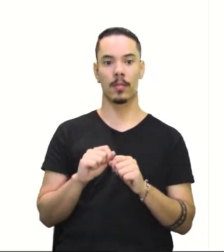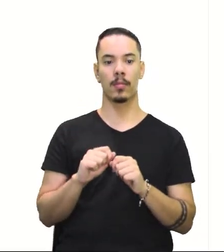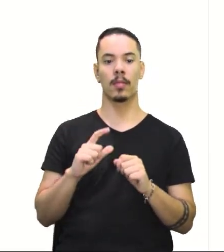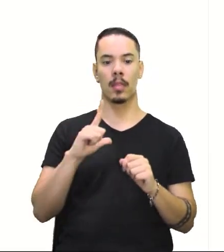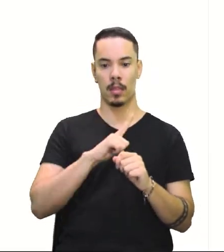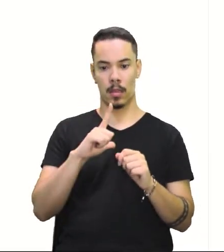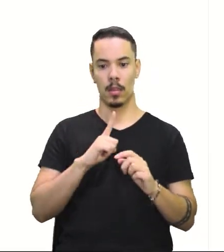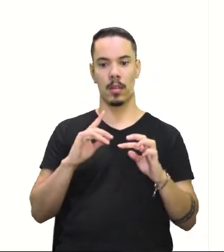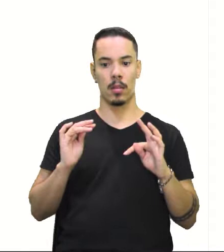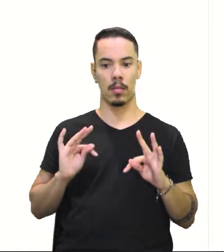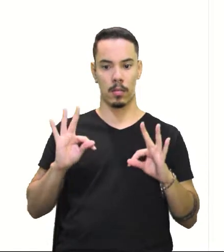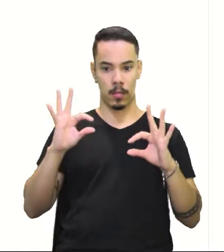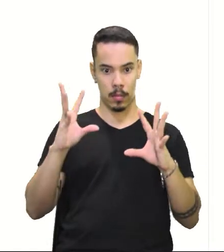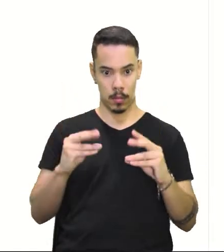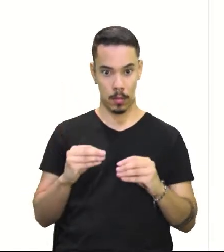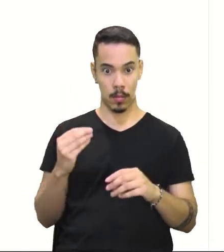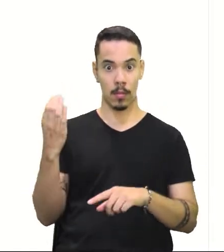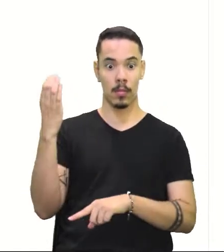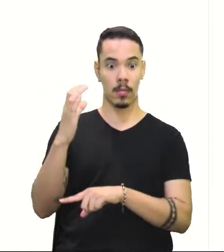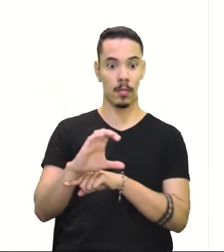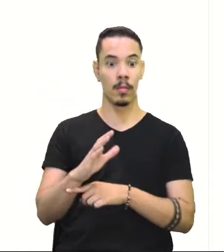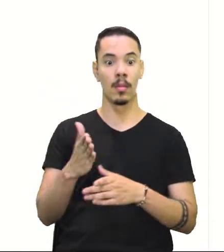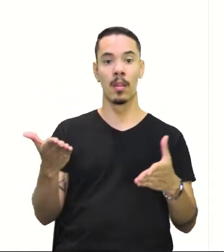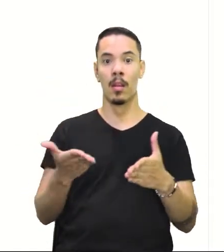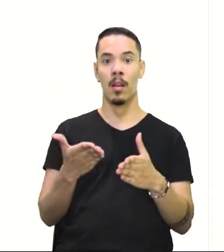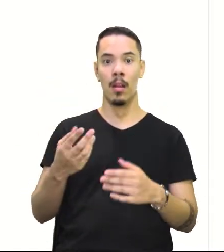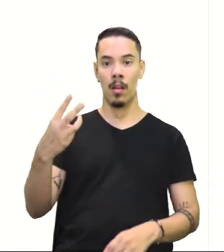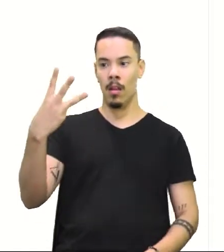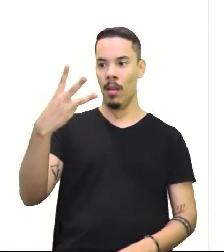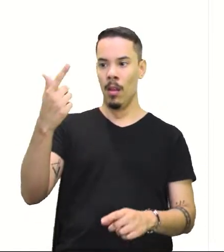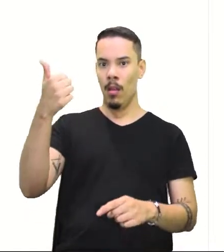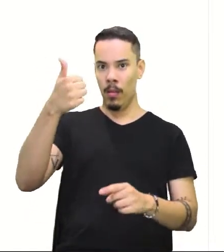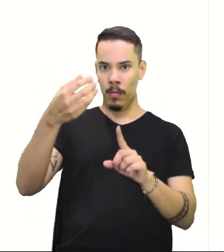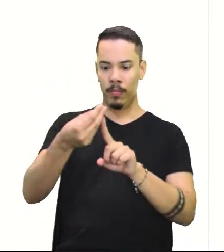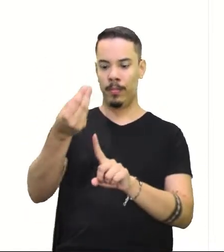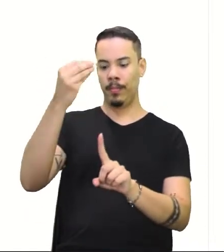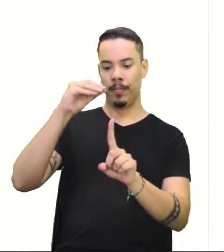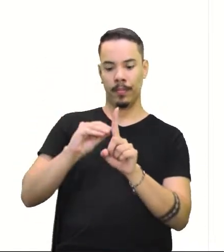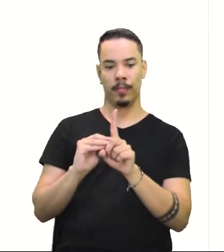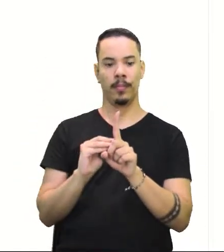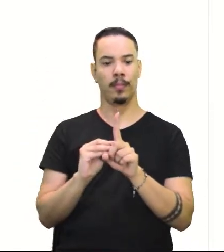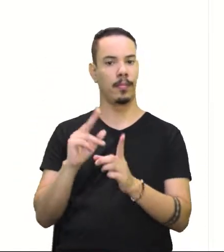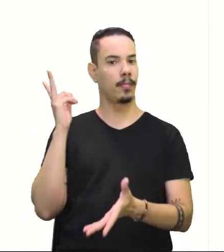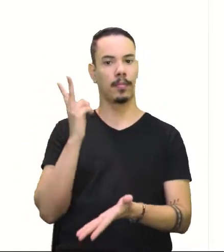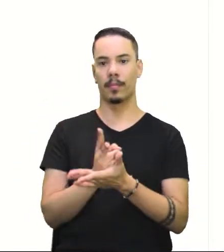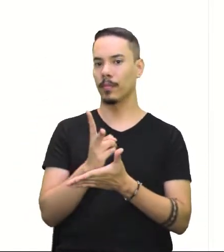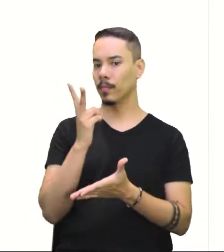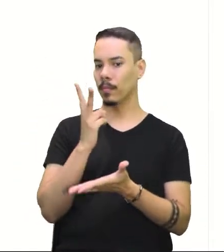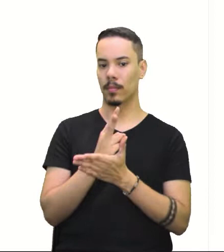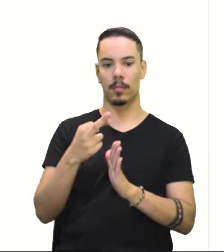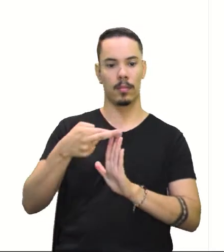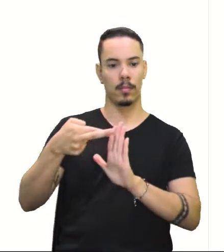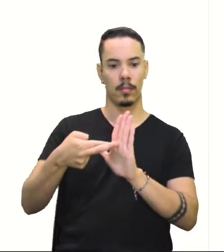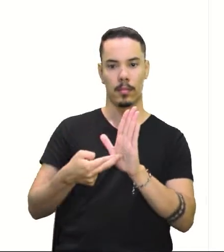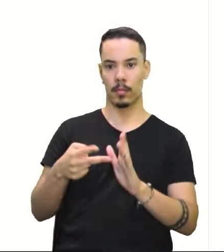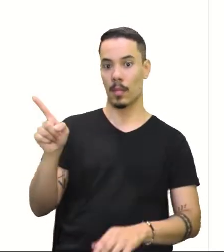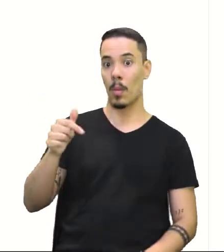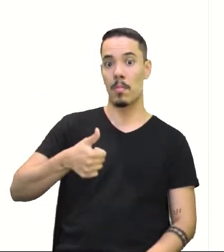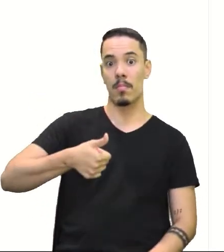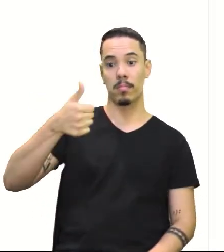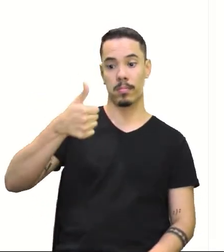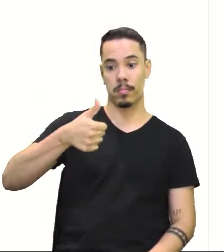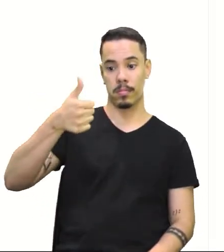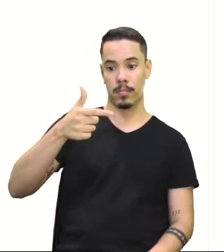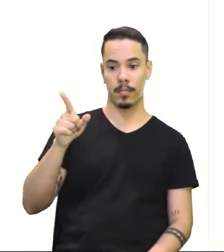os nossos coeficientes que a gente colocou e agora eu vou baixar o 3. Pronto. Sempre. E a Baixa partir daqui agora começa